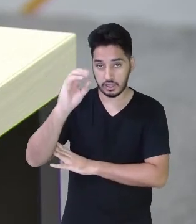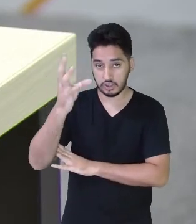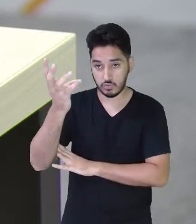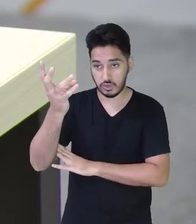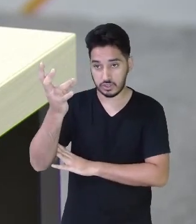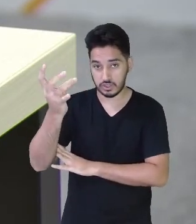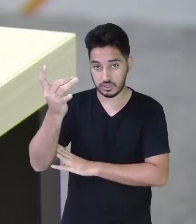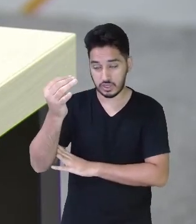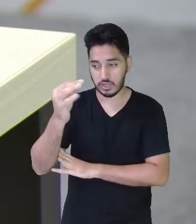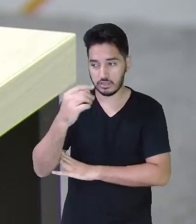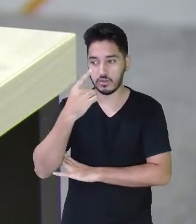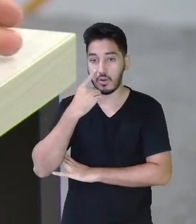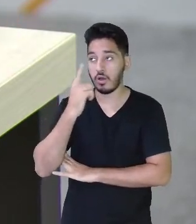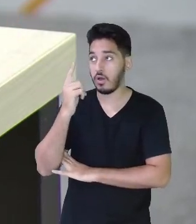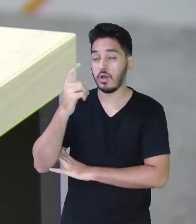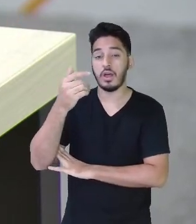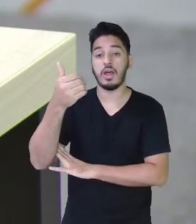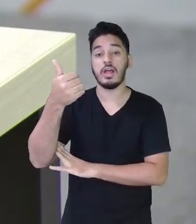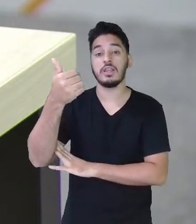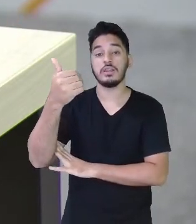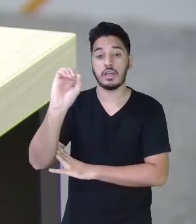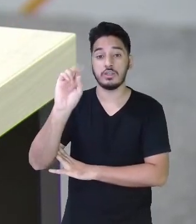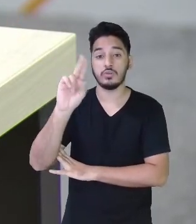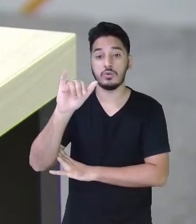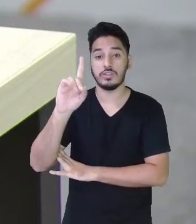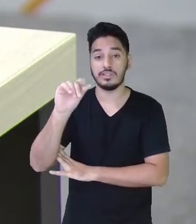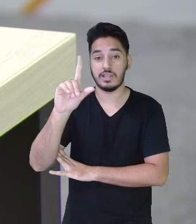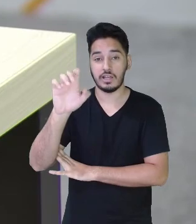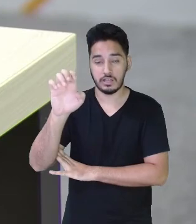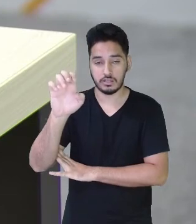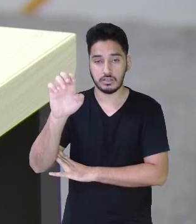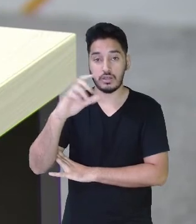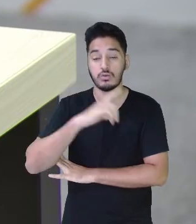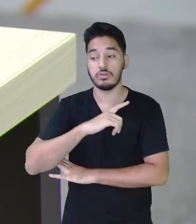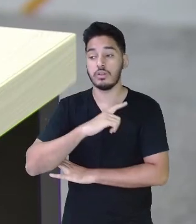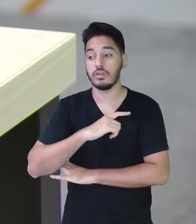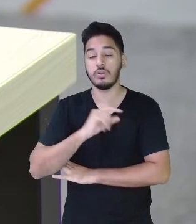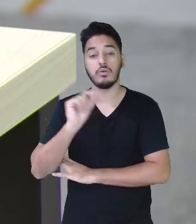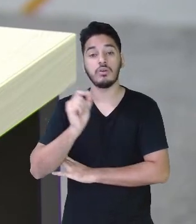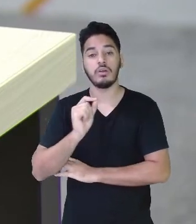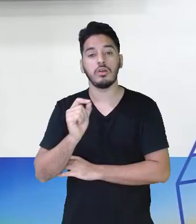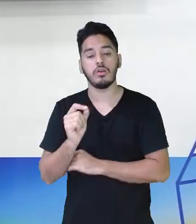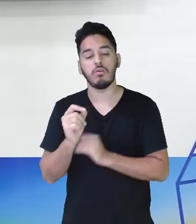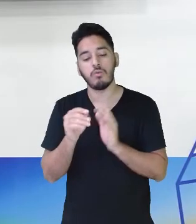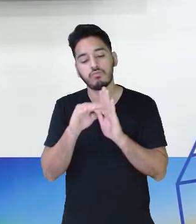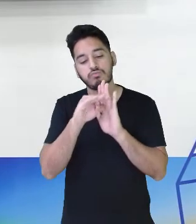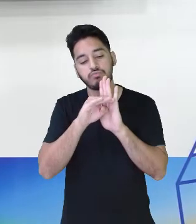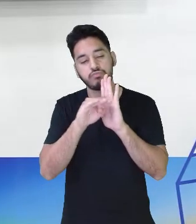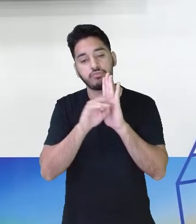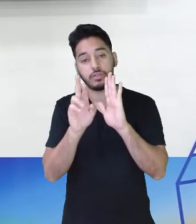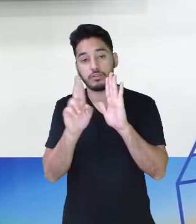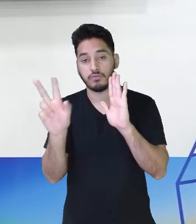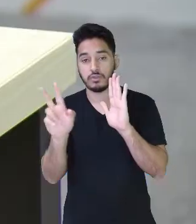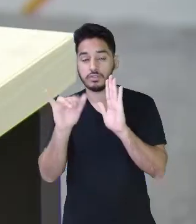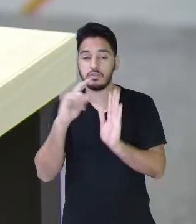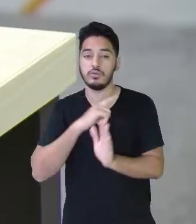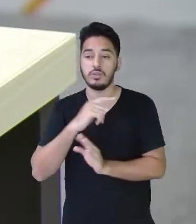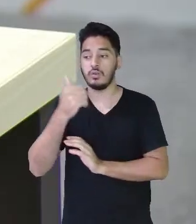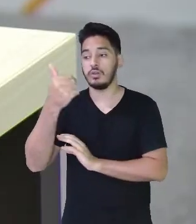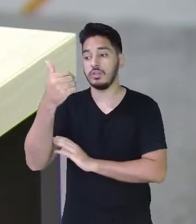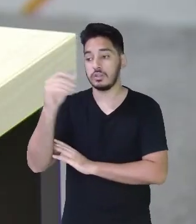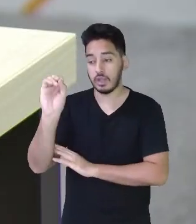no nosso caso aqui, a cada 10 unidades, eu tenho ordens diferentes. Ou seja, se aqui eu tenho